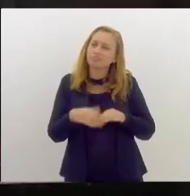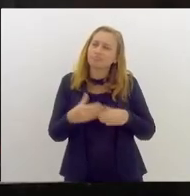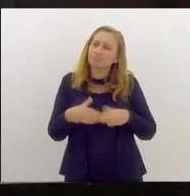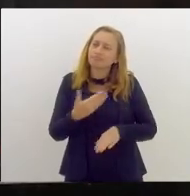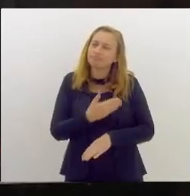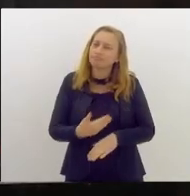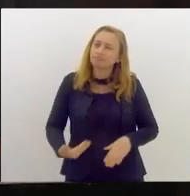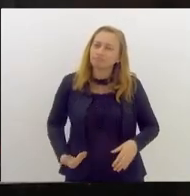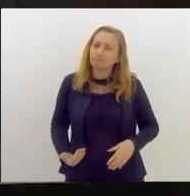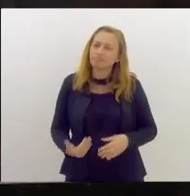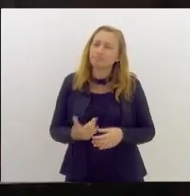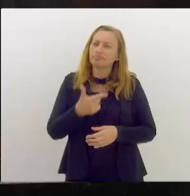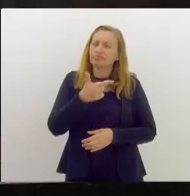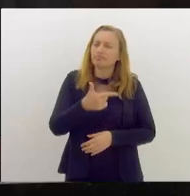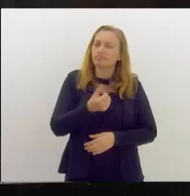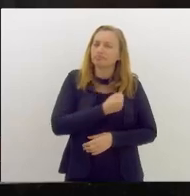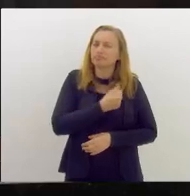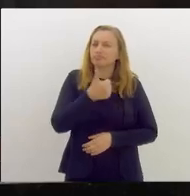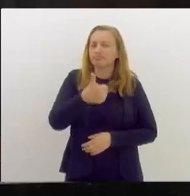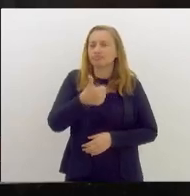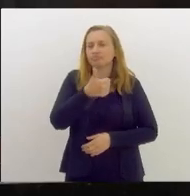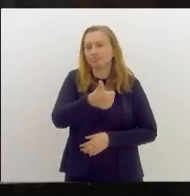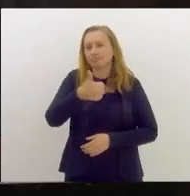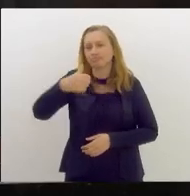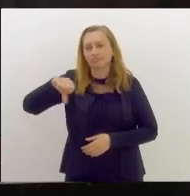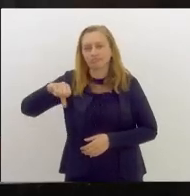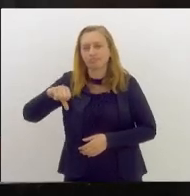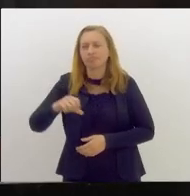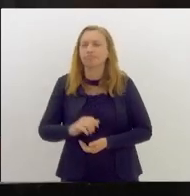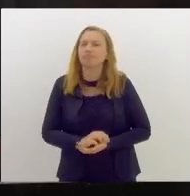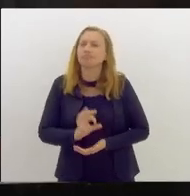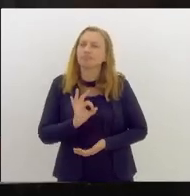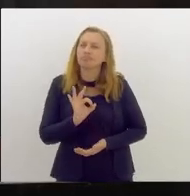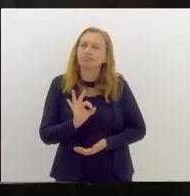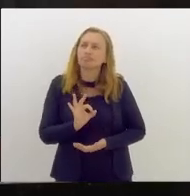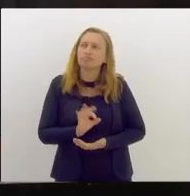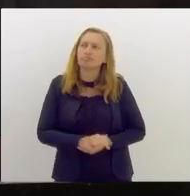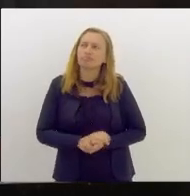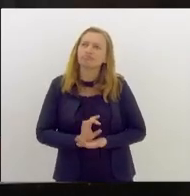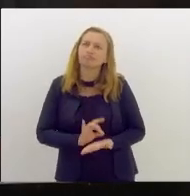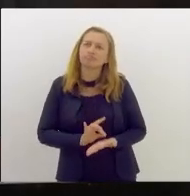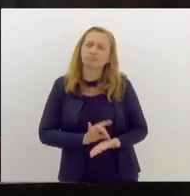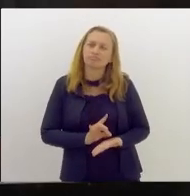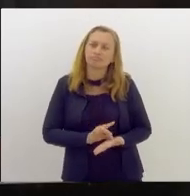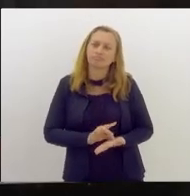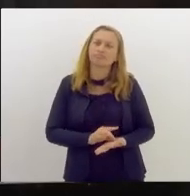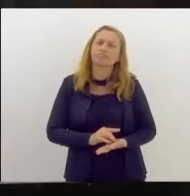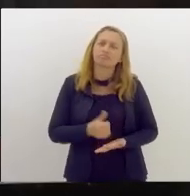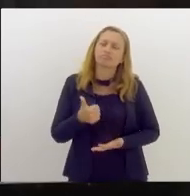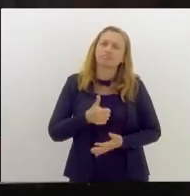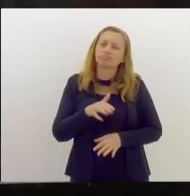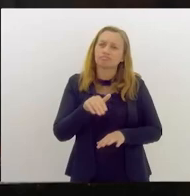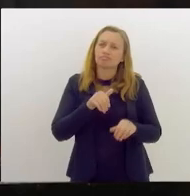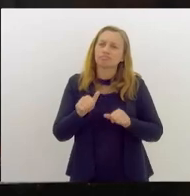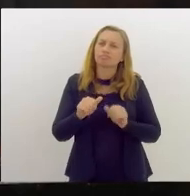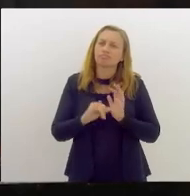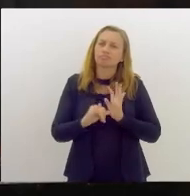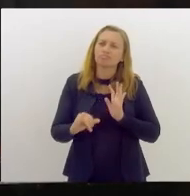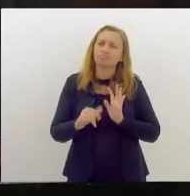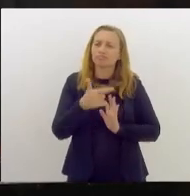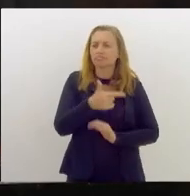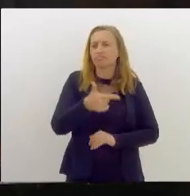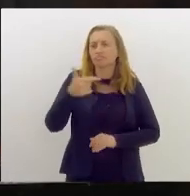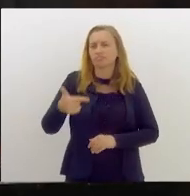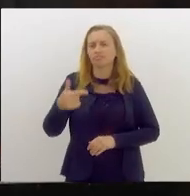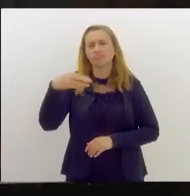Faetec edital número um 2019 na verdade a classificação a primeira classificação foi publicada em